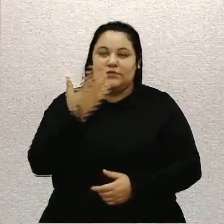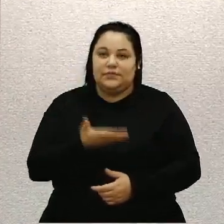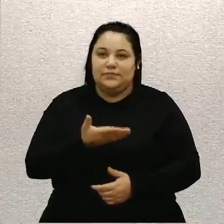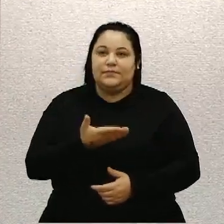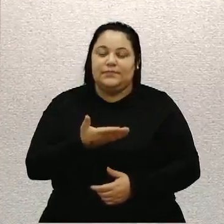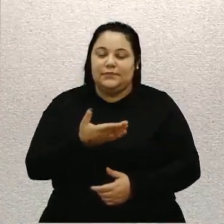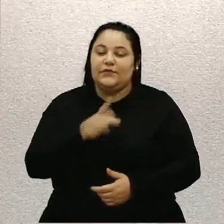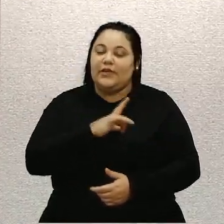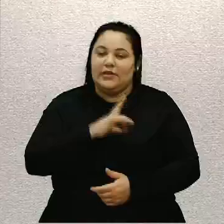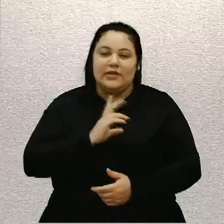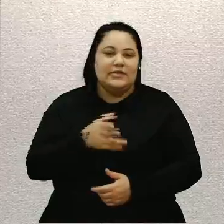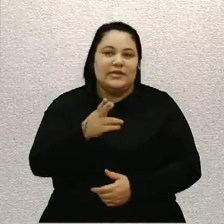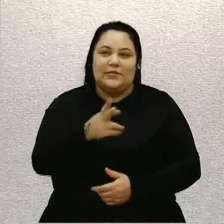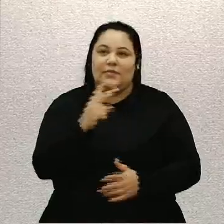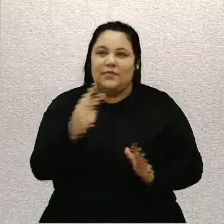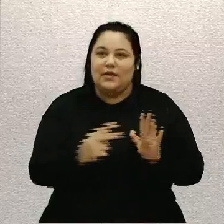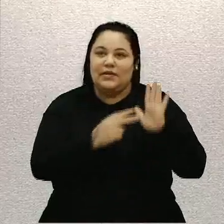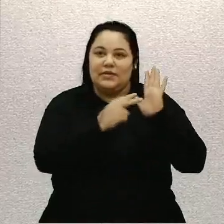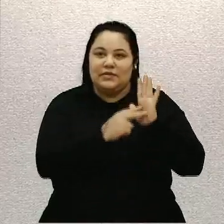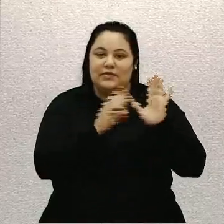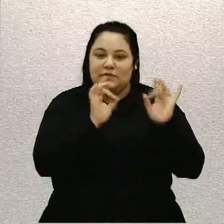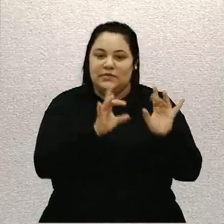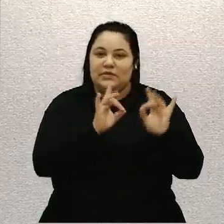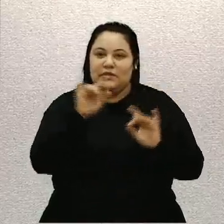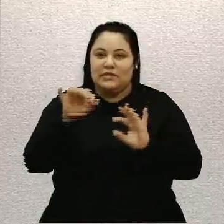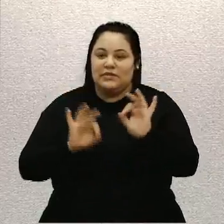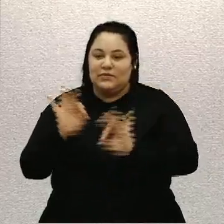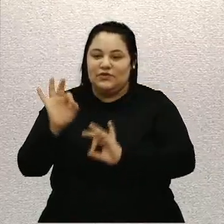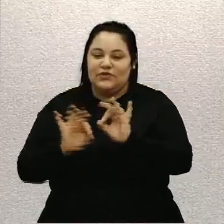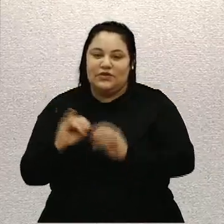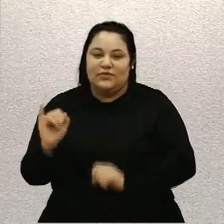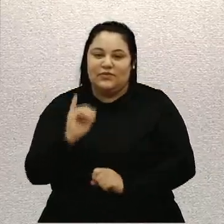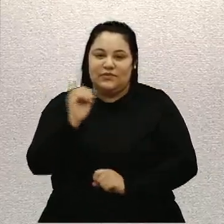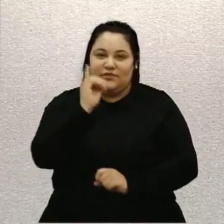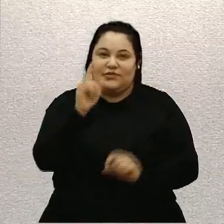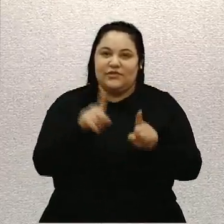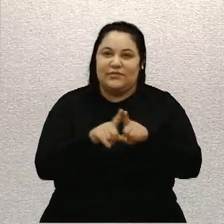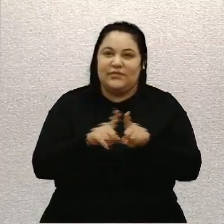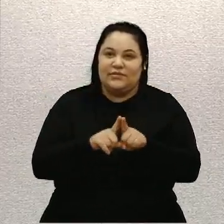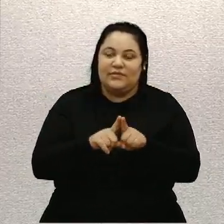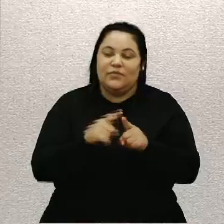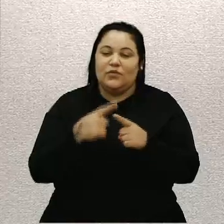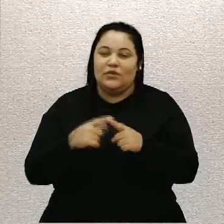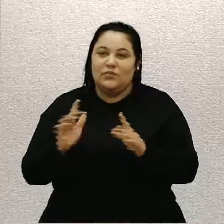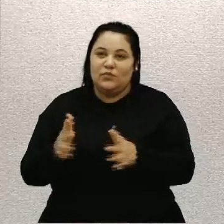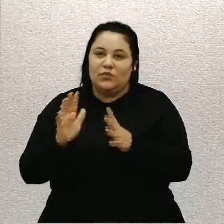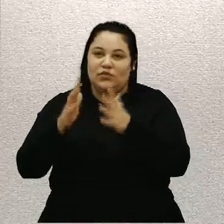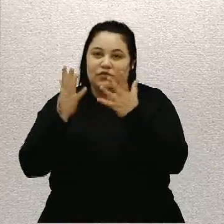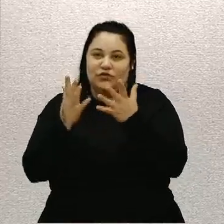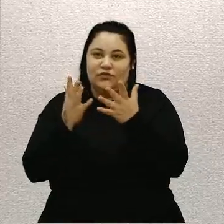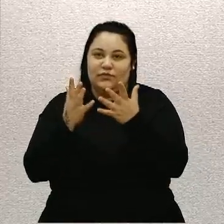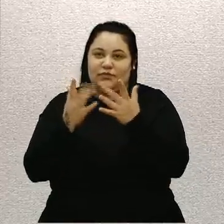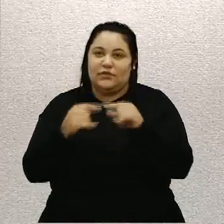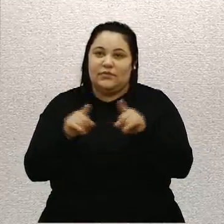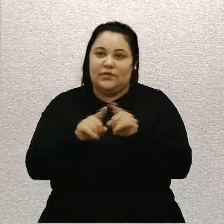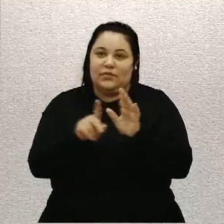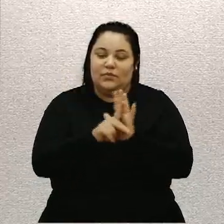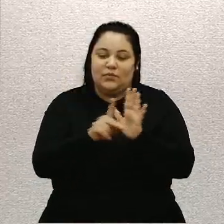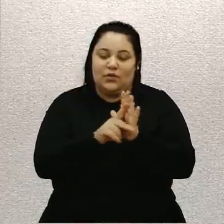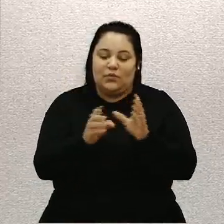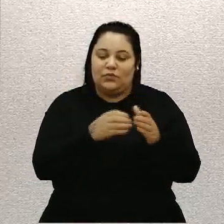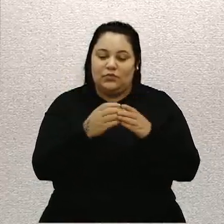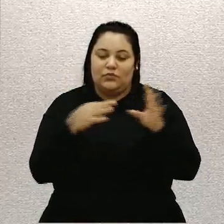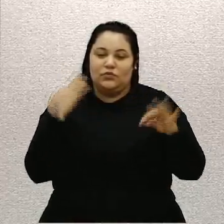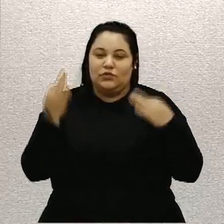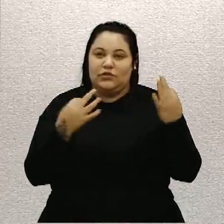sim, sempre uma atenção muito especial. Esse projeto é importante porque fomenta, além do próprio turismo, como o Felipe